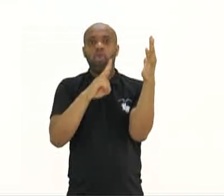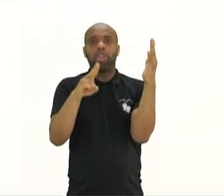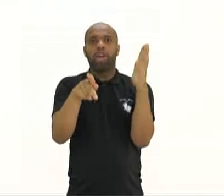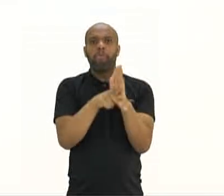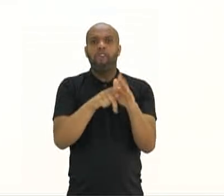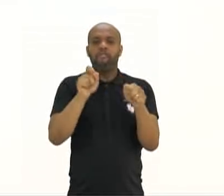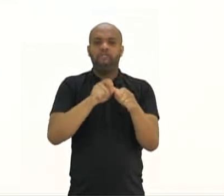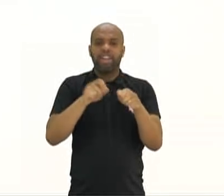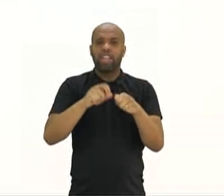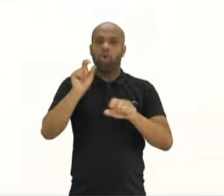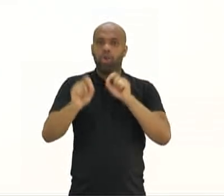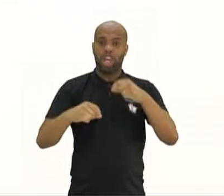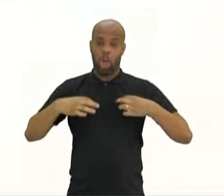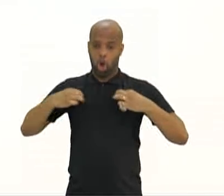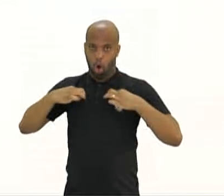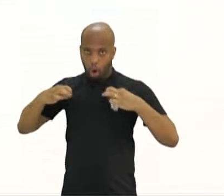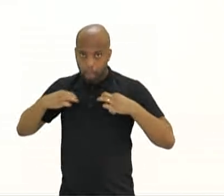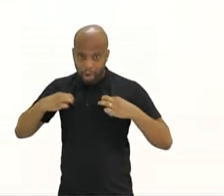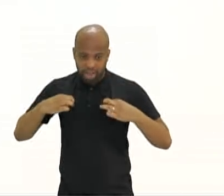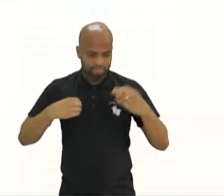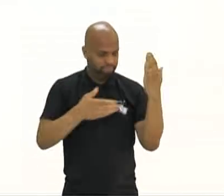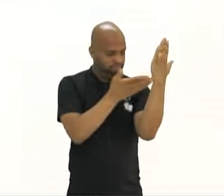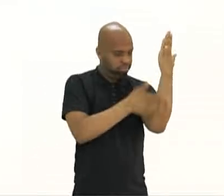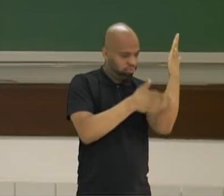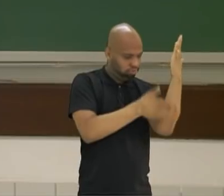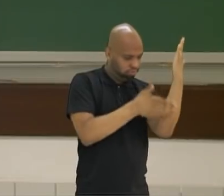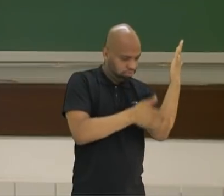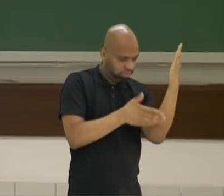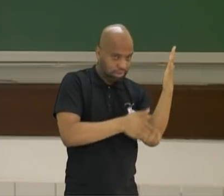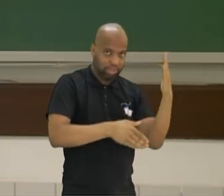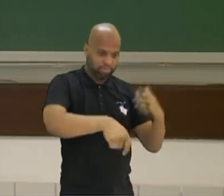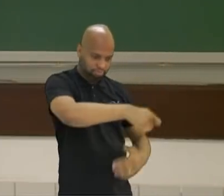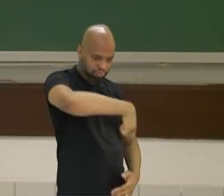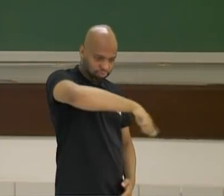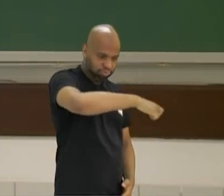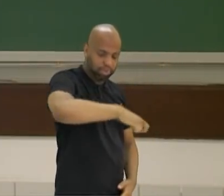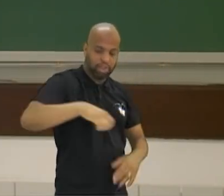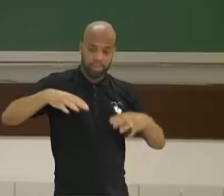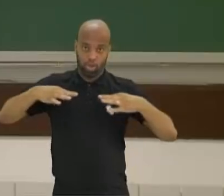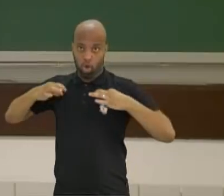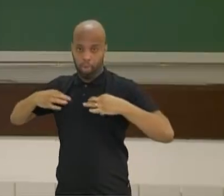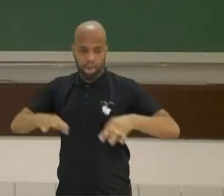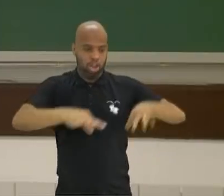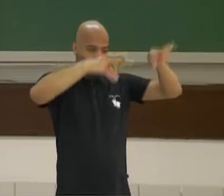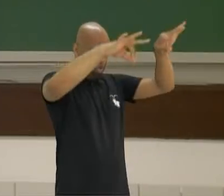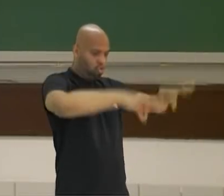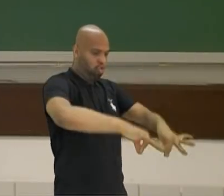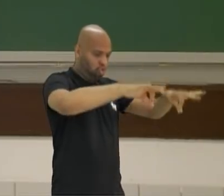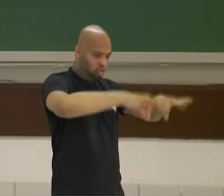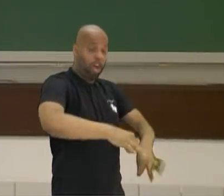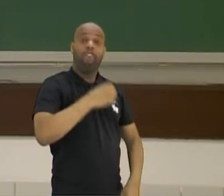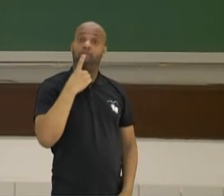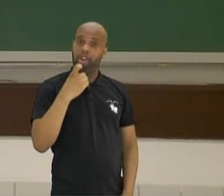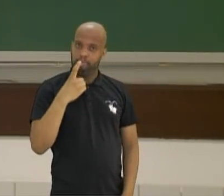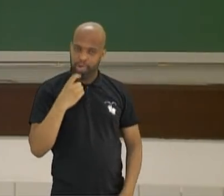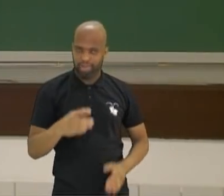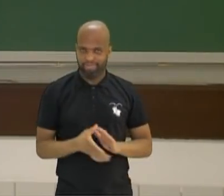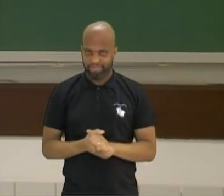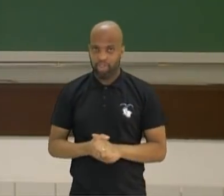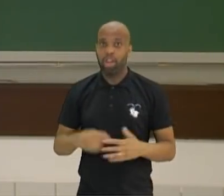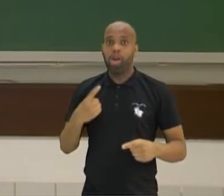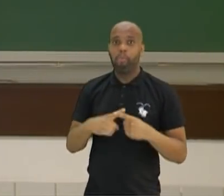nas roupas dos nobres da Europa. Na França era muito apreciado, em Portugal era muito apreciado,